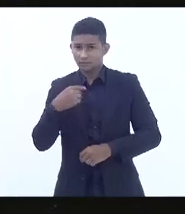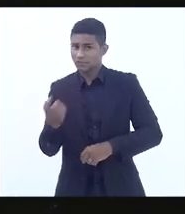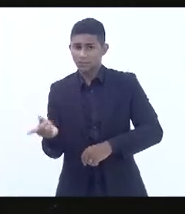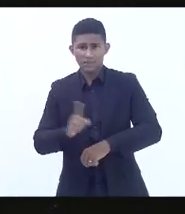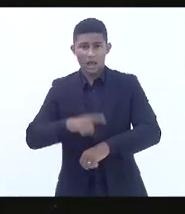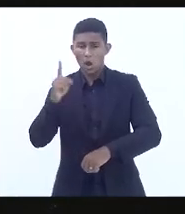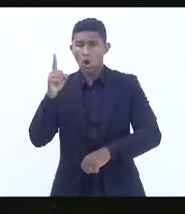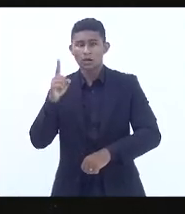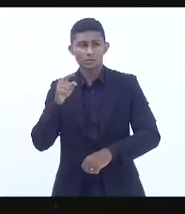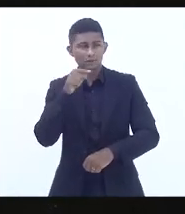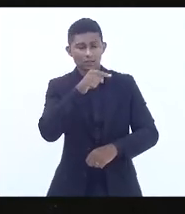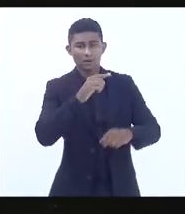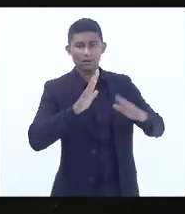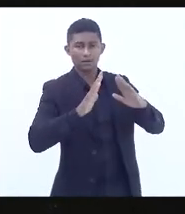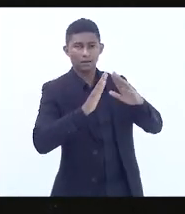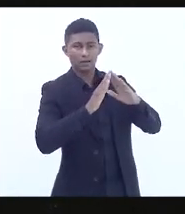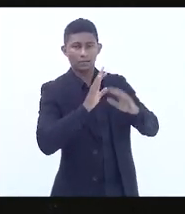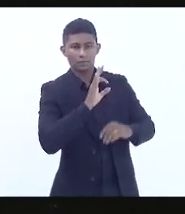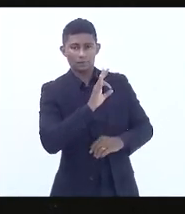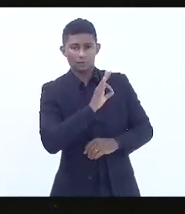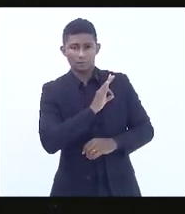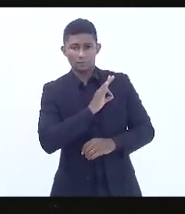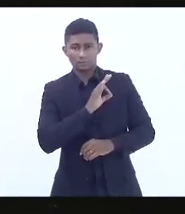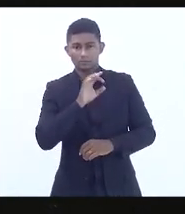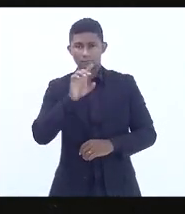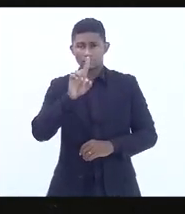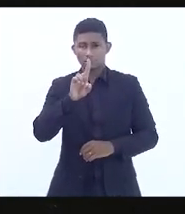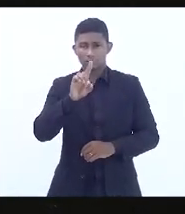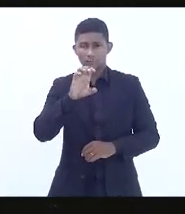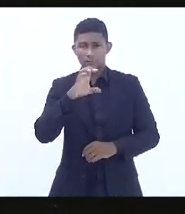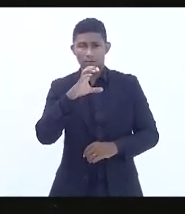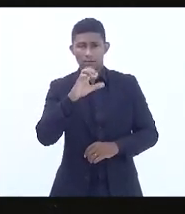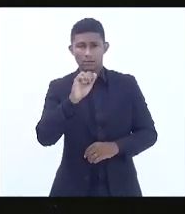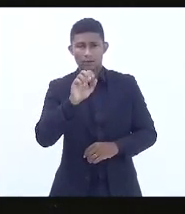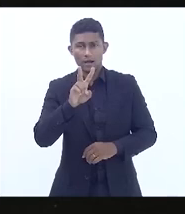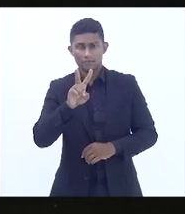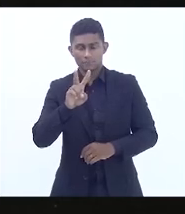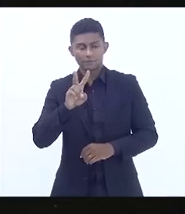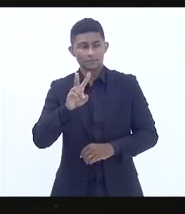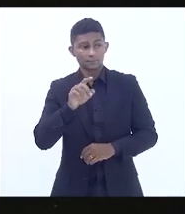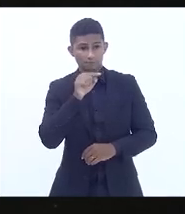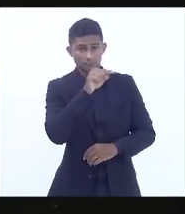a Delegacia Especializada, DECAV, e o doutor